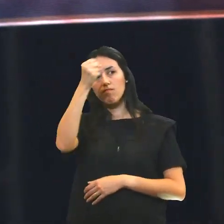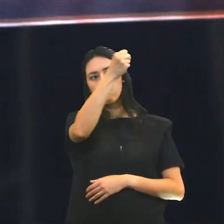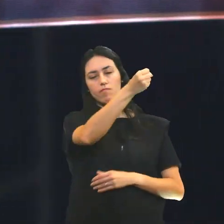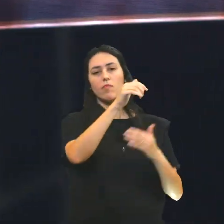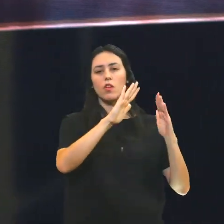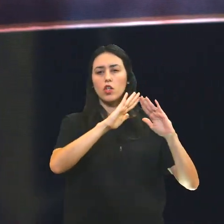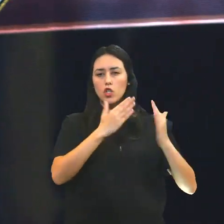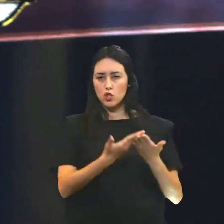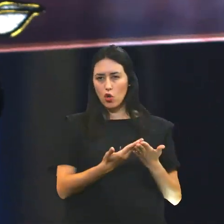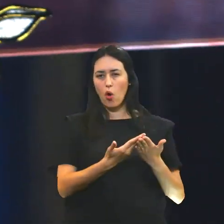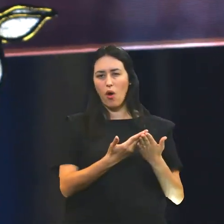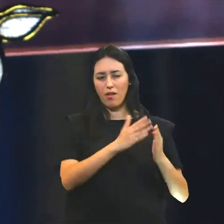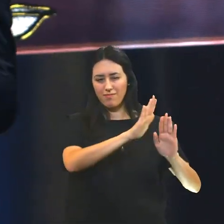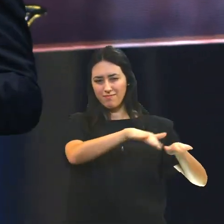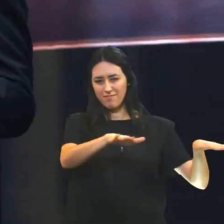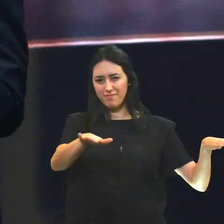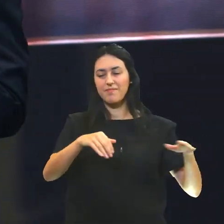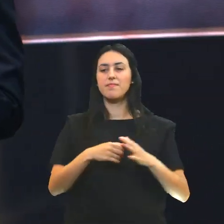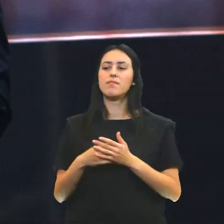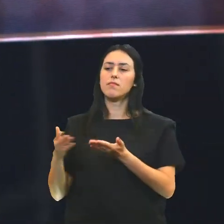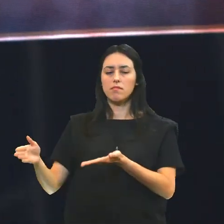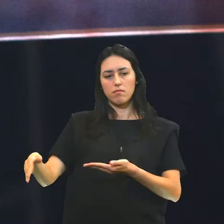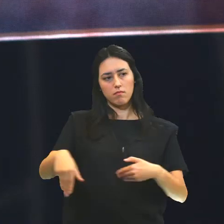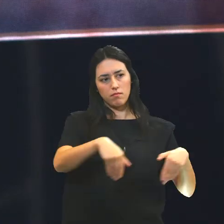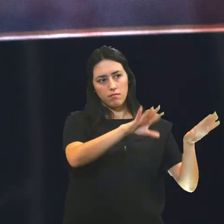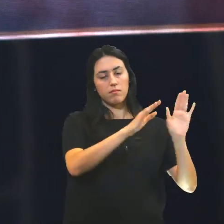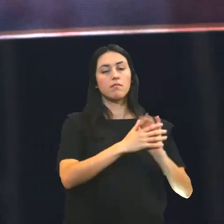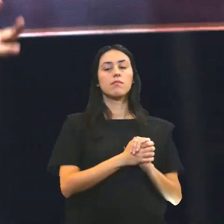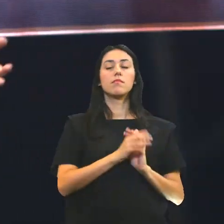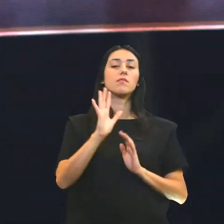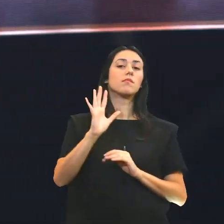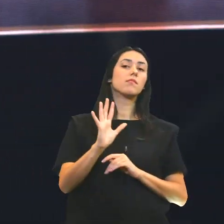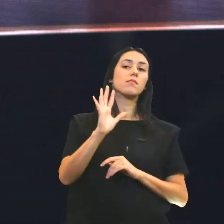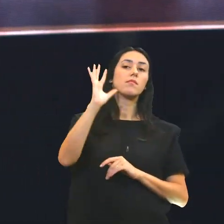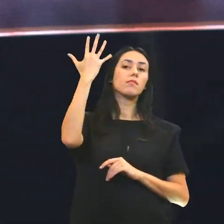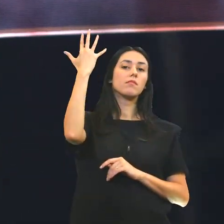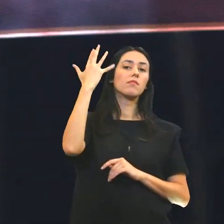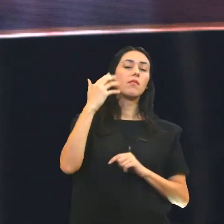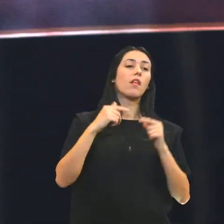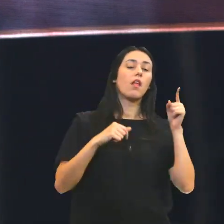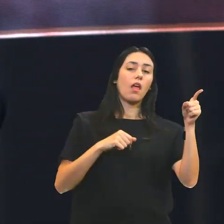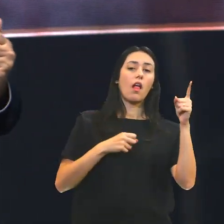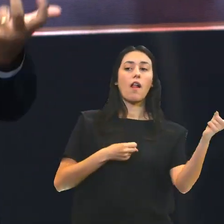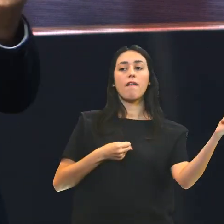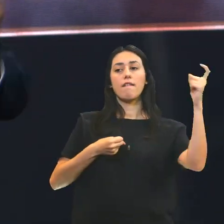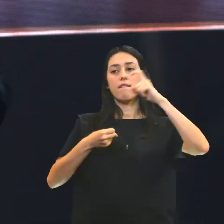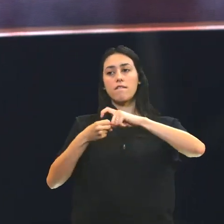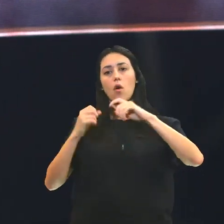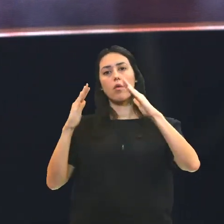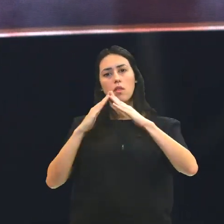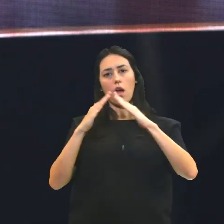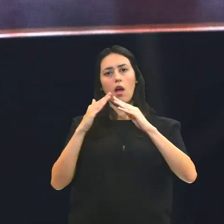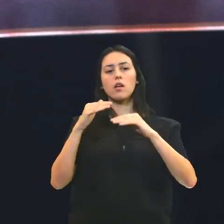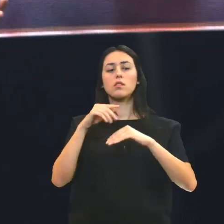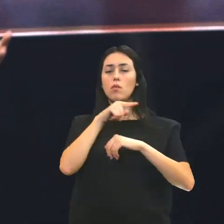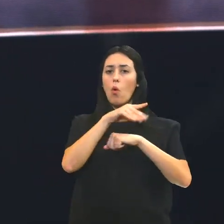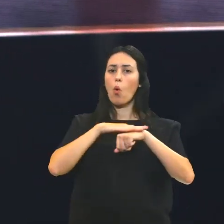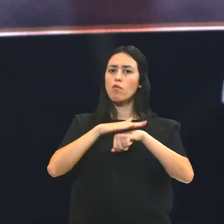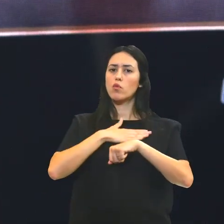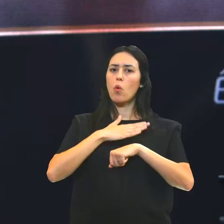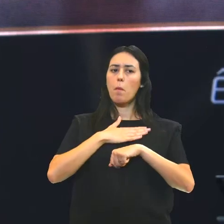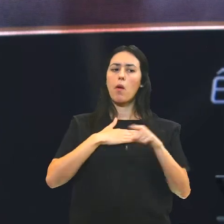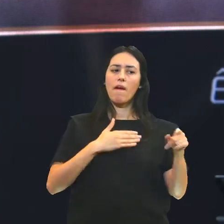ela foi para a escolinha, e no meio daquele ano na escolinha, uma tarde ela volta para casa e conversa comigo e diz assim: